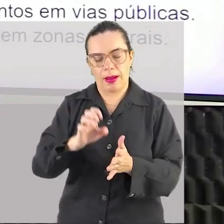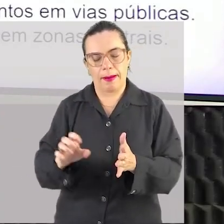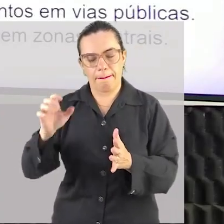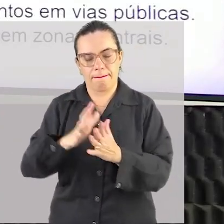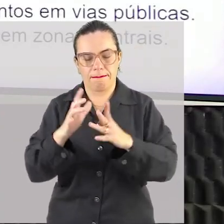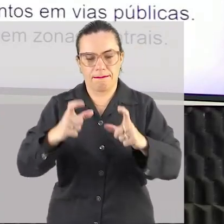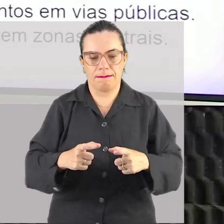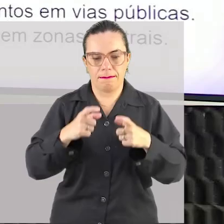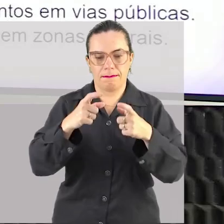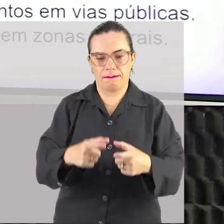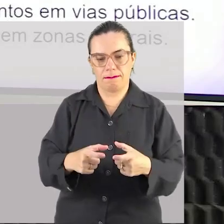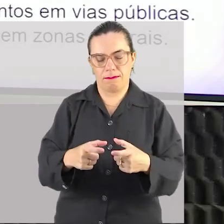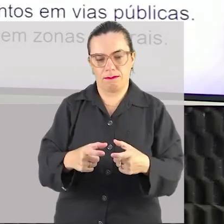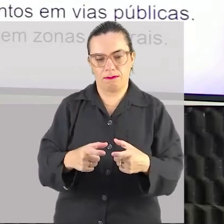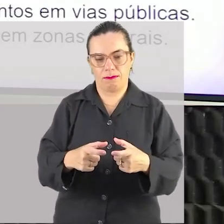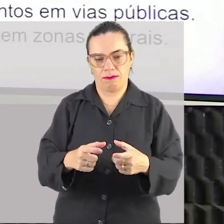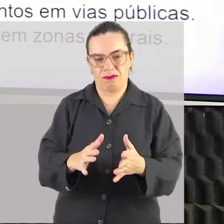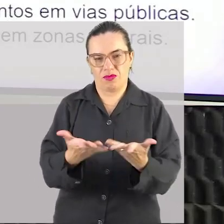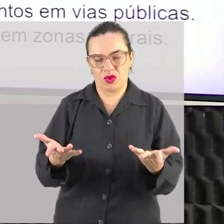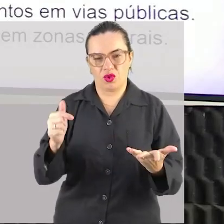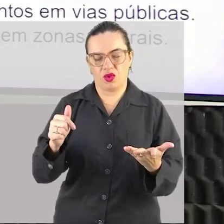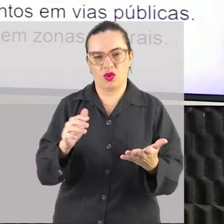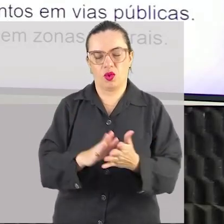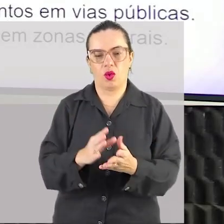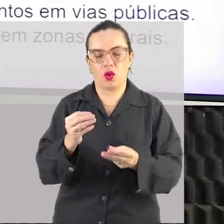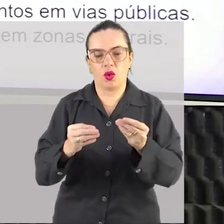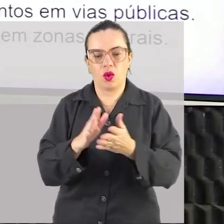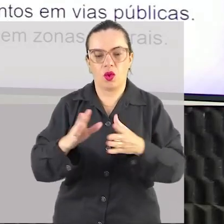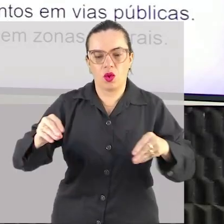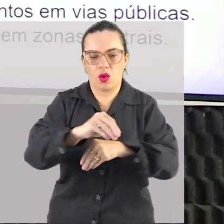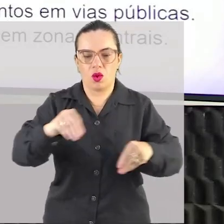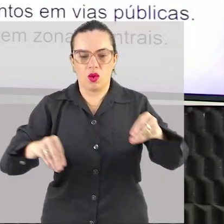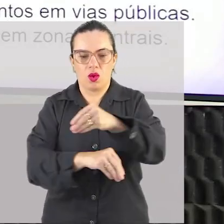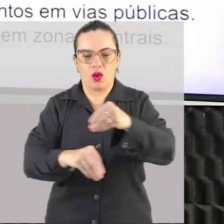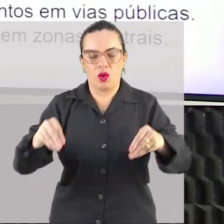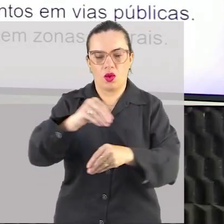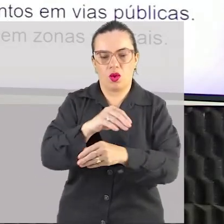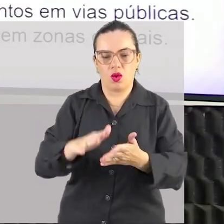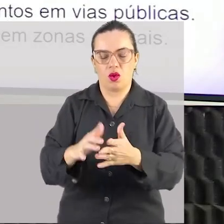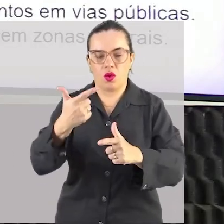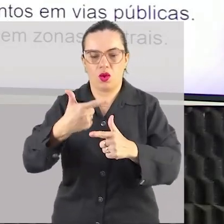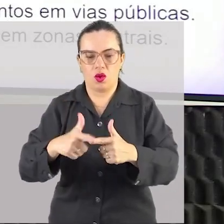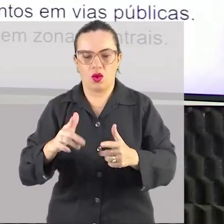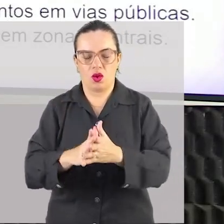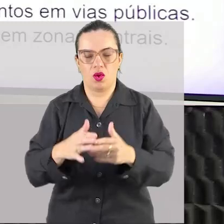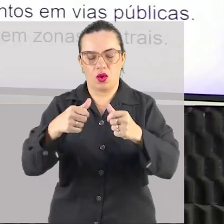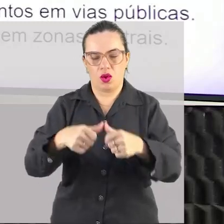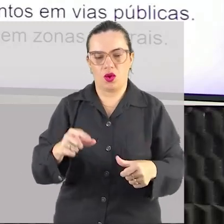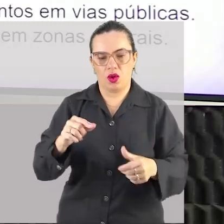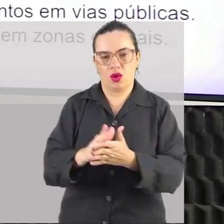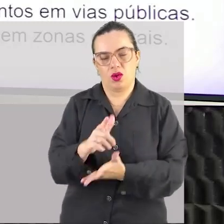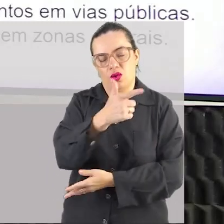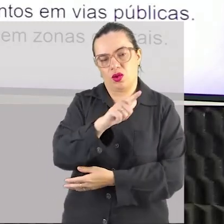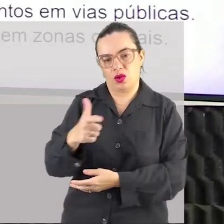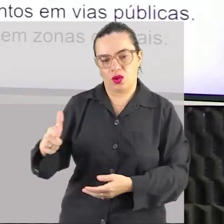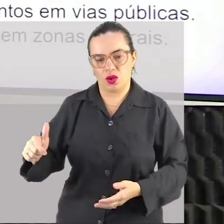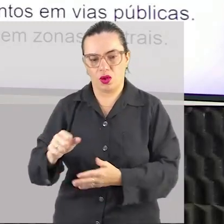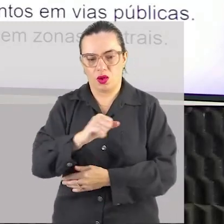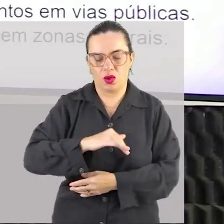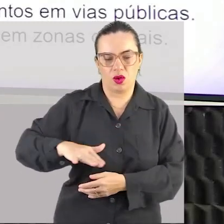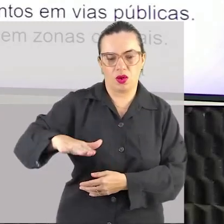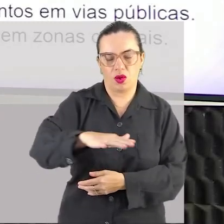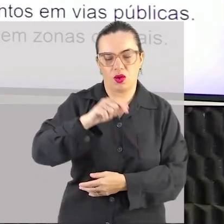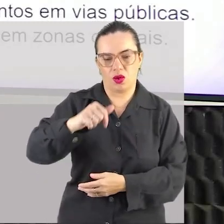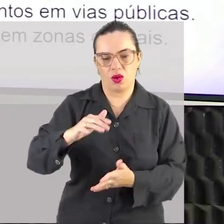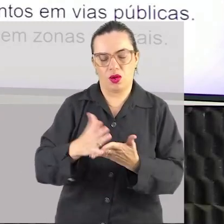eh de uma maneira desordenada Você tem uma distribuição das ocupações que não preenche o espaço de maneira